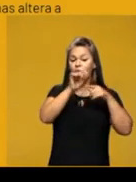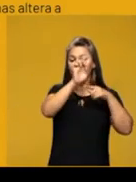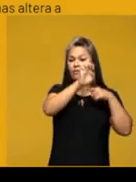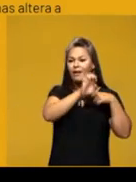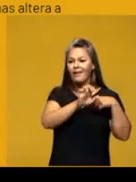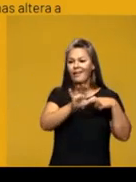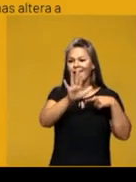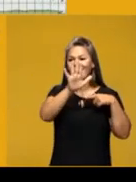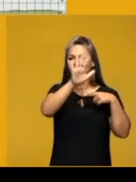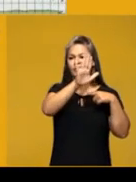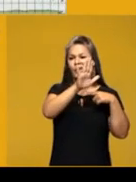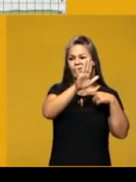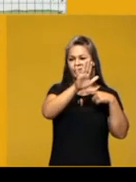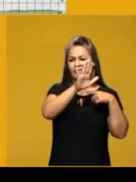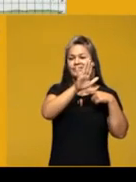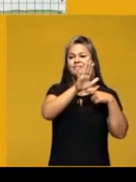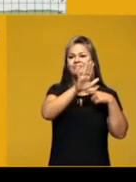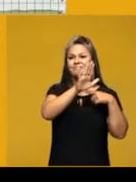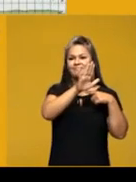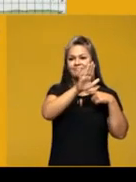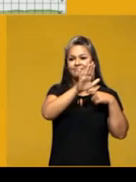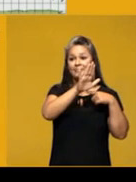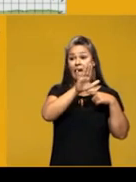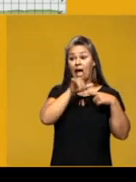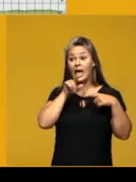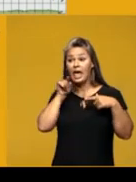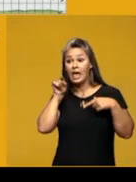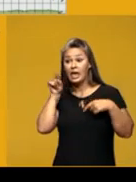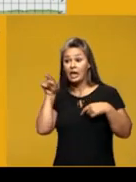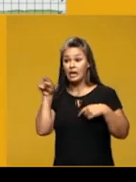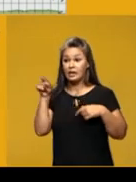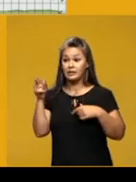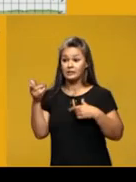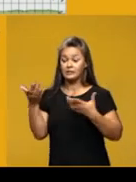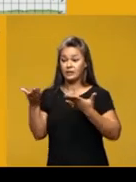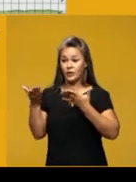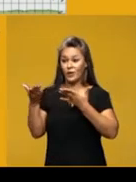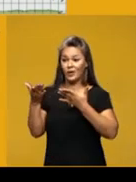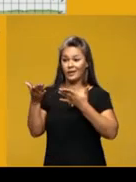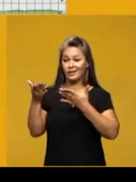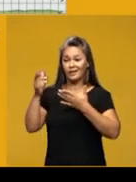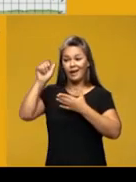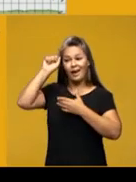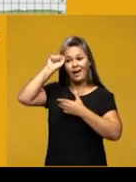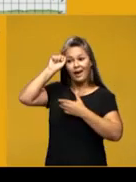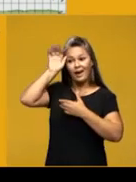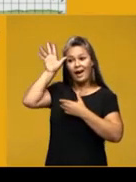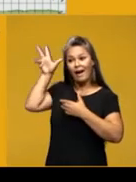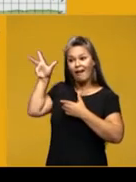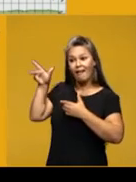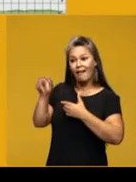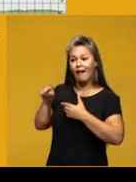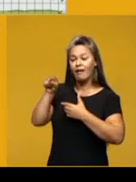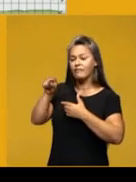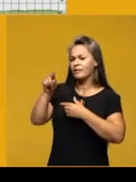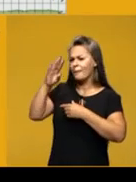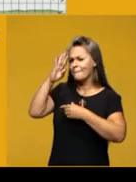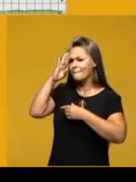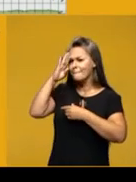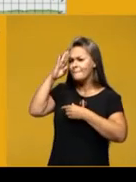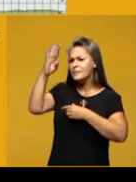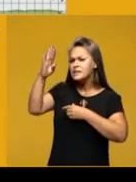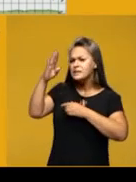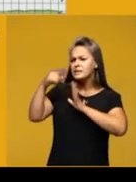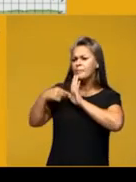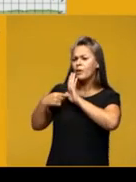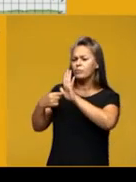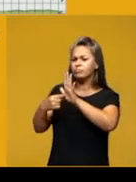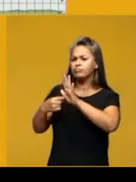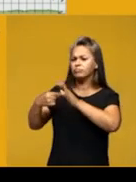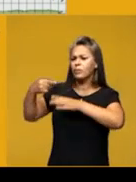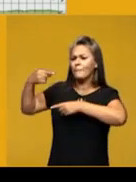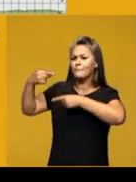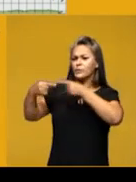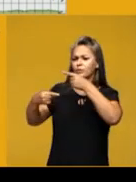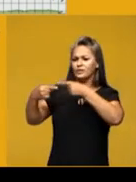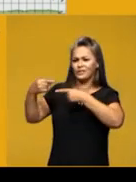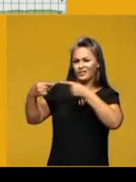Ou eurocêntrica, né? Nesse caso, ele já destaca a África como aí o principal responsável, aí